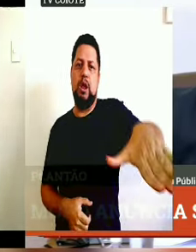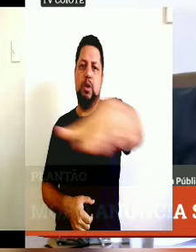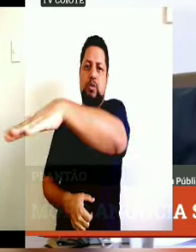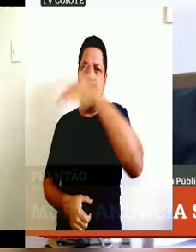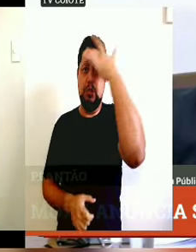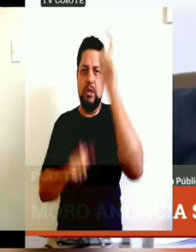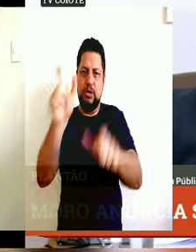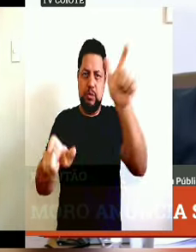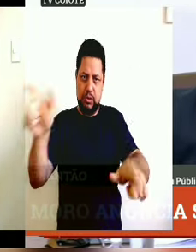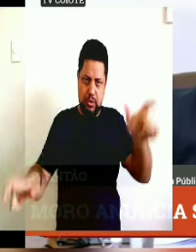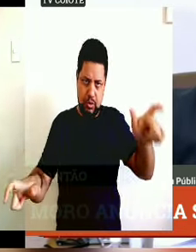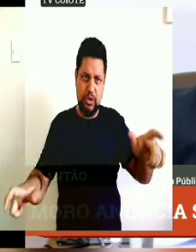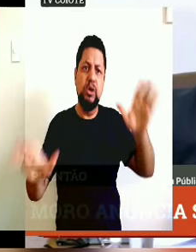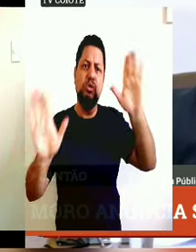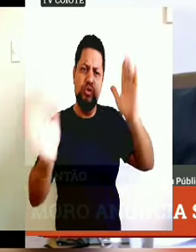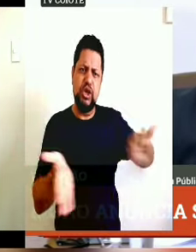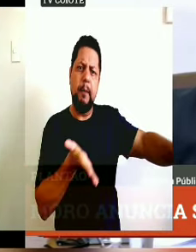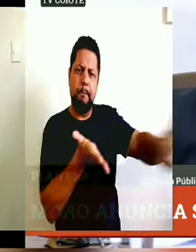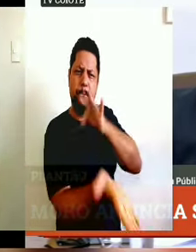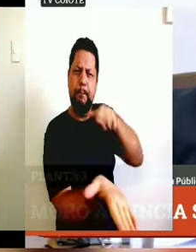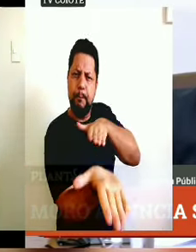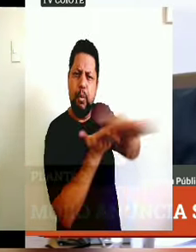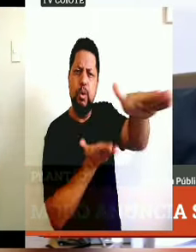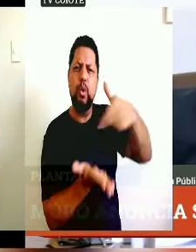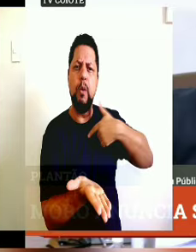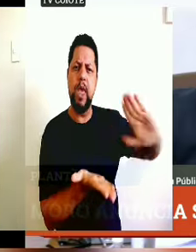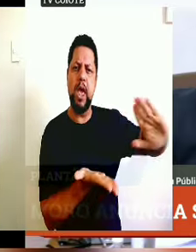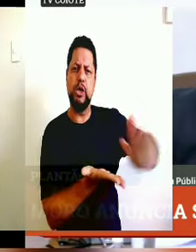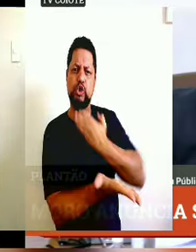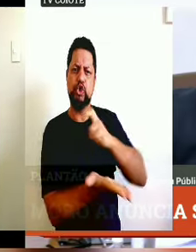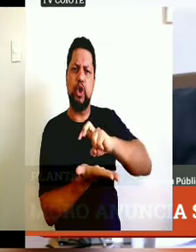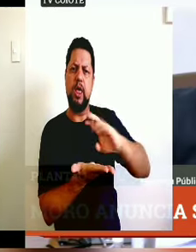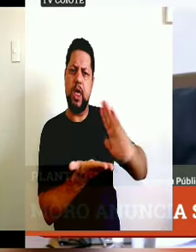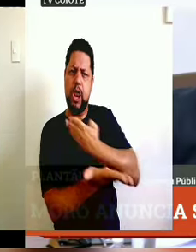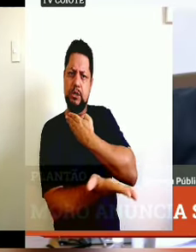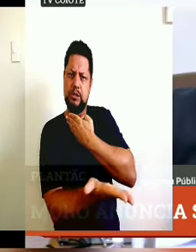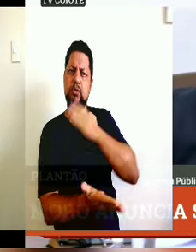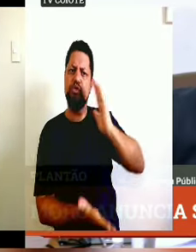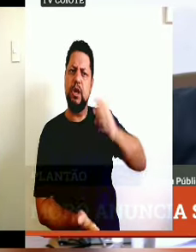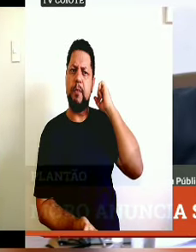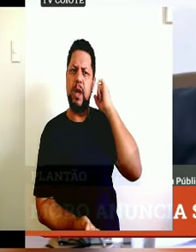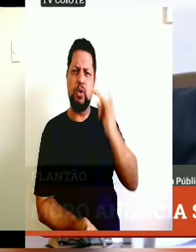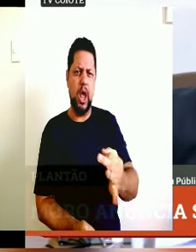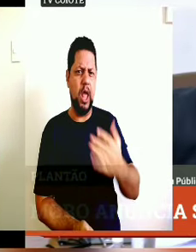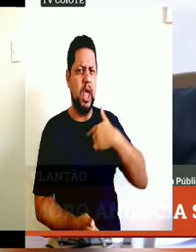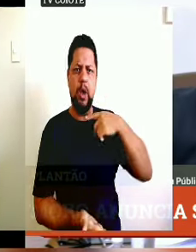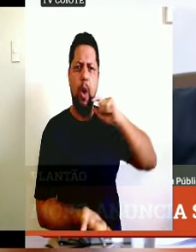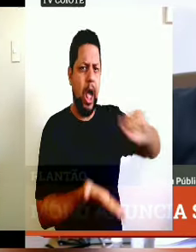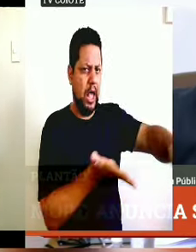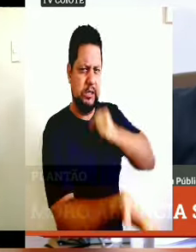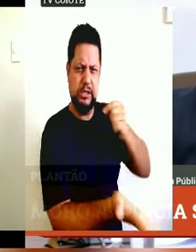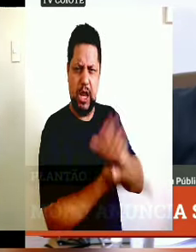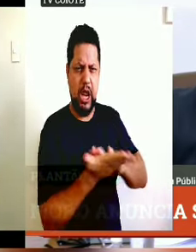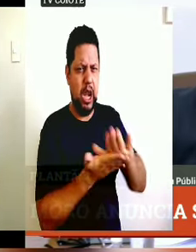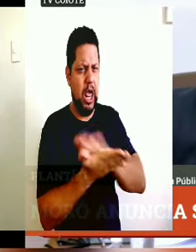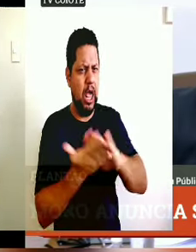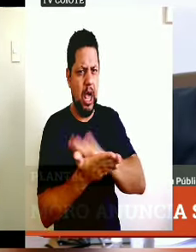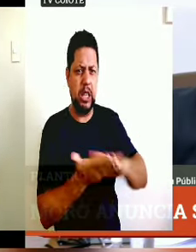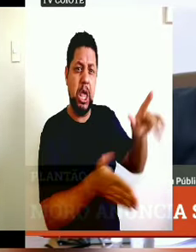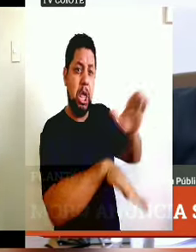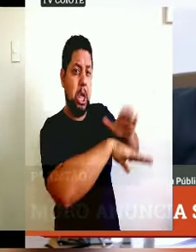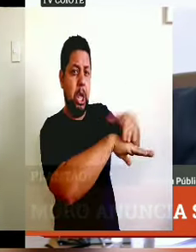publicada, eu fiquei sabendo pelo Diário Oficial, né, pela madrugada. Eu não assinei esse decreto. Em nenhum momento